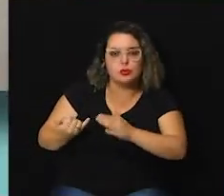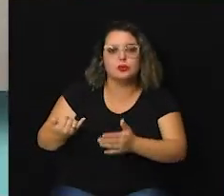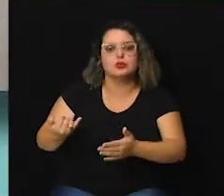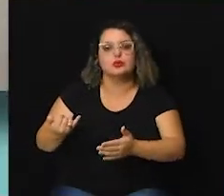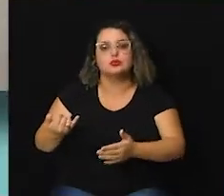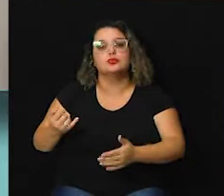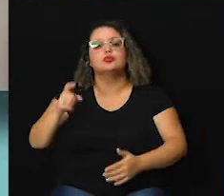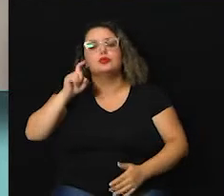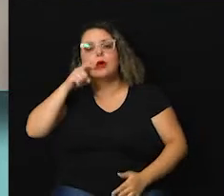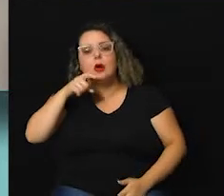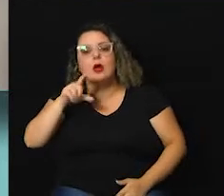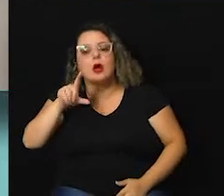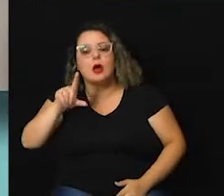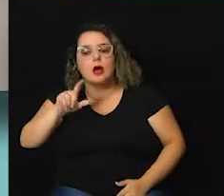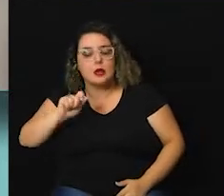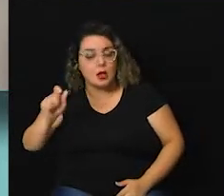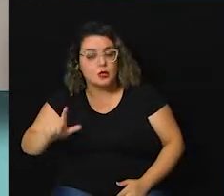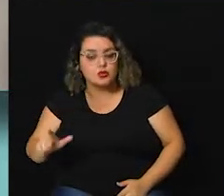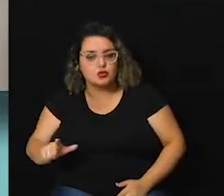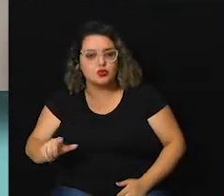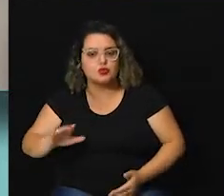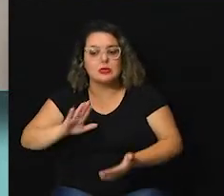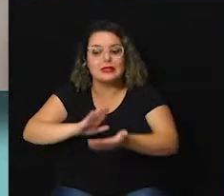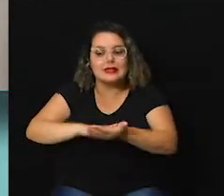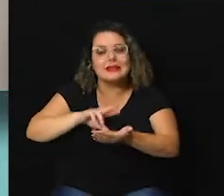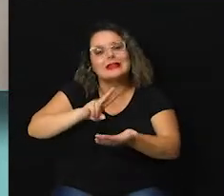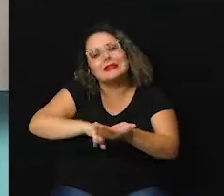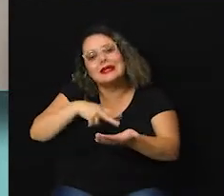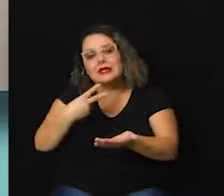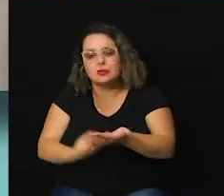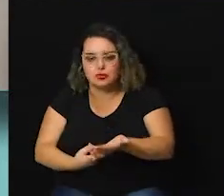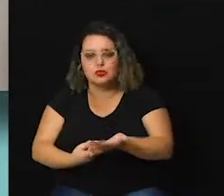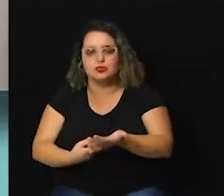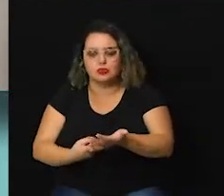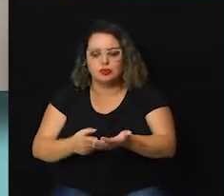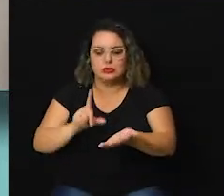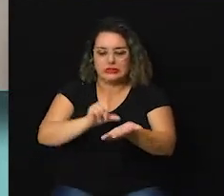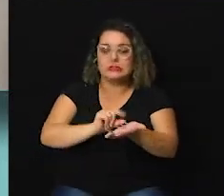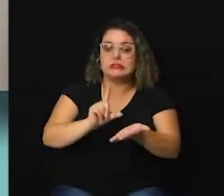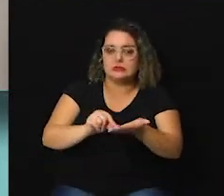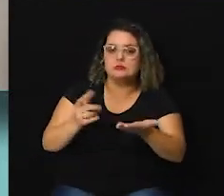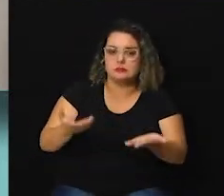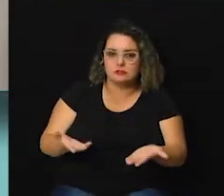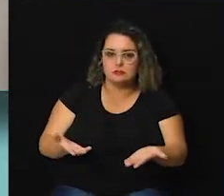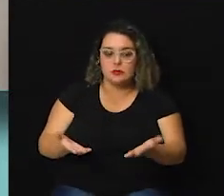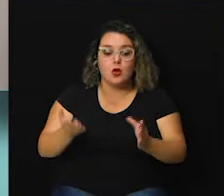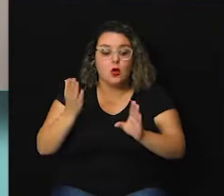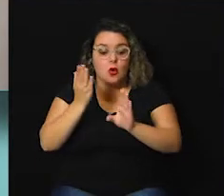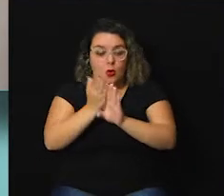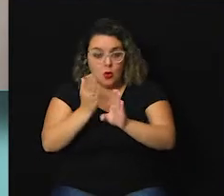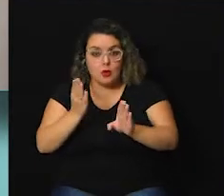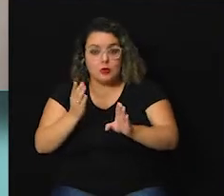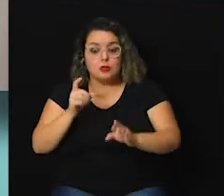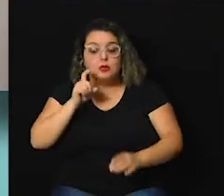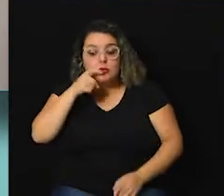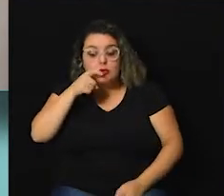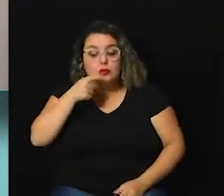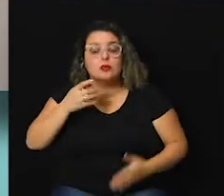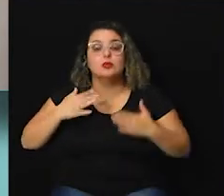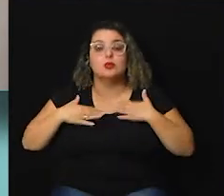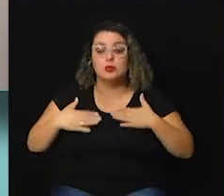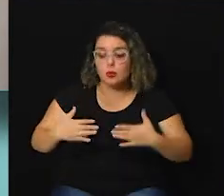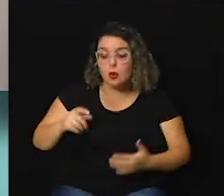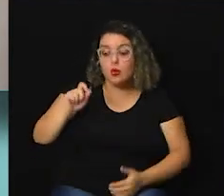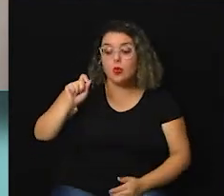linguagem mais simples, porque este produto, ele é bastante comum, esse produto organofosforado que foi encontrado nas araras, ele é